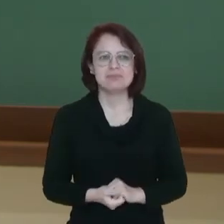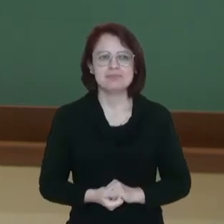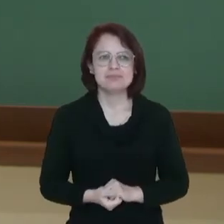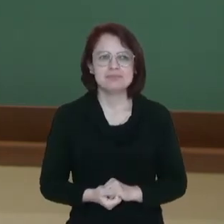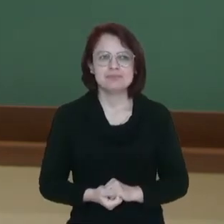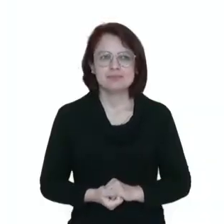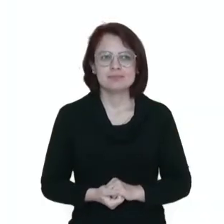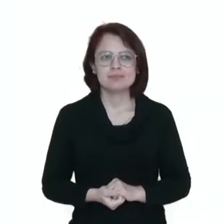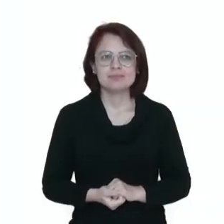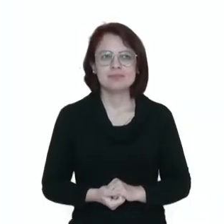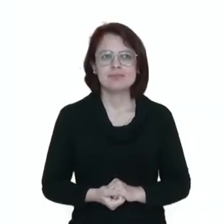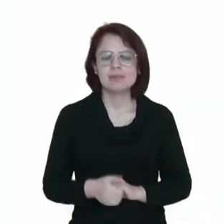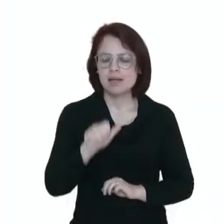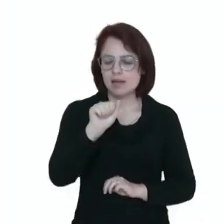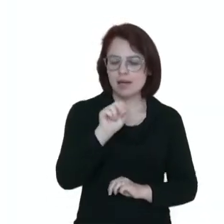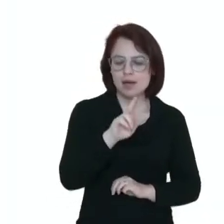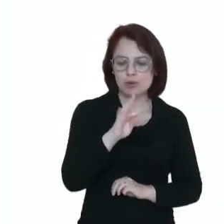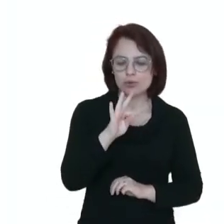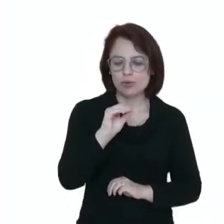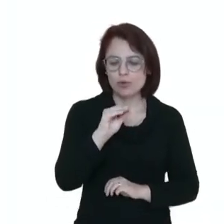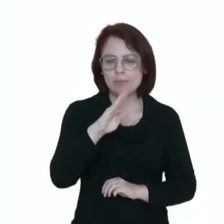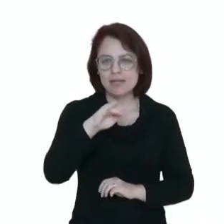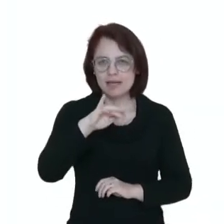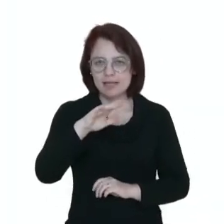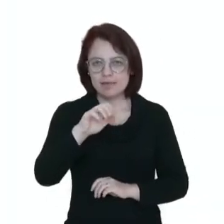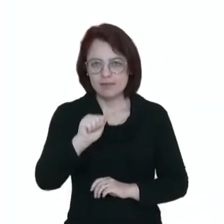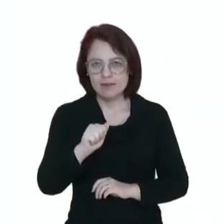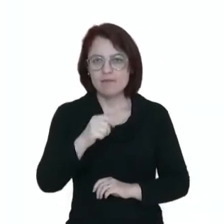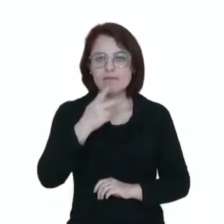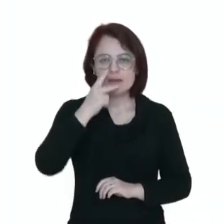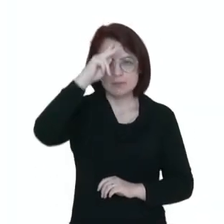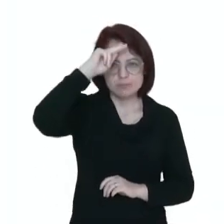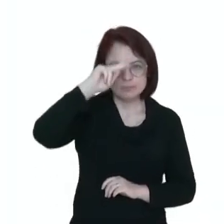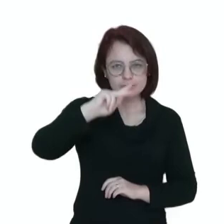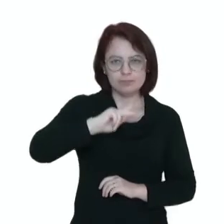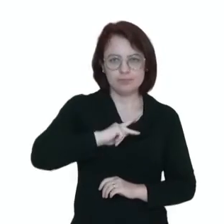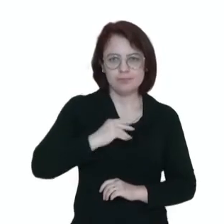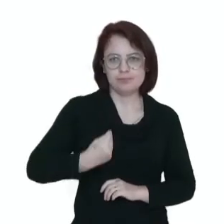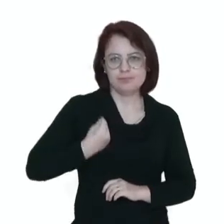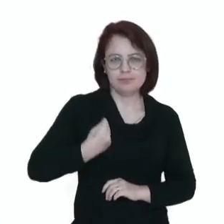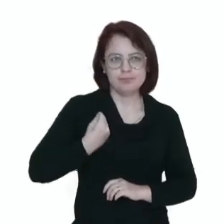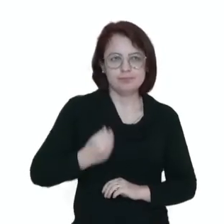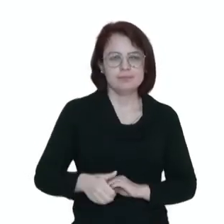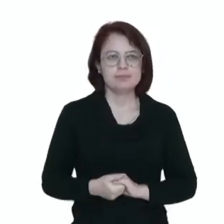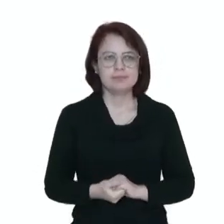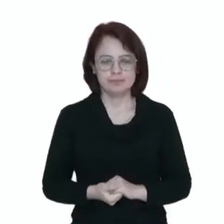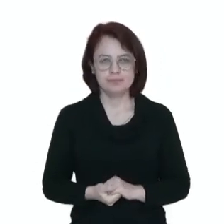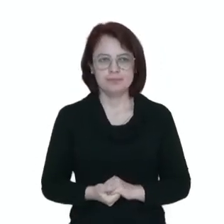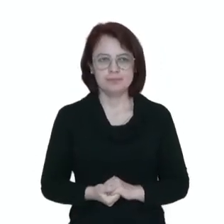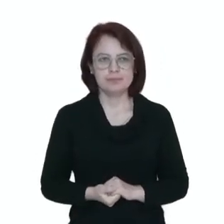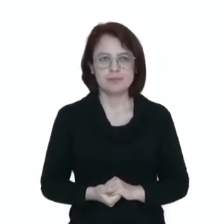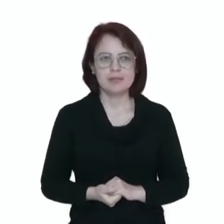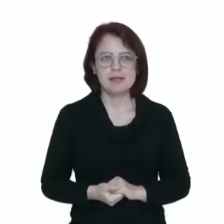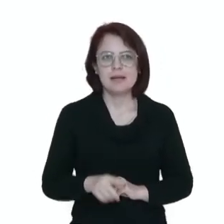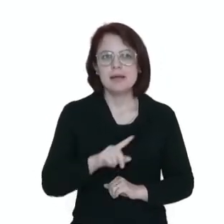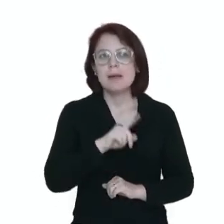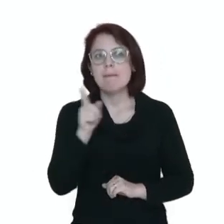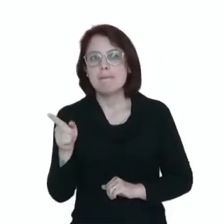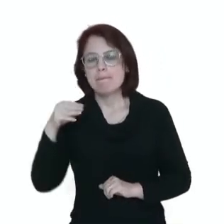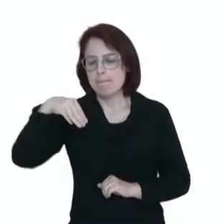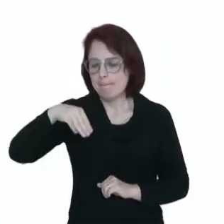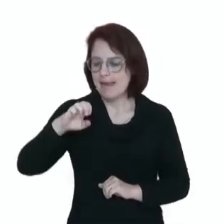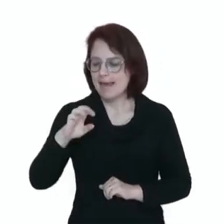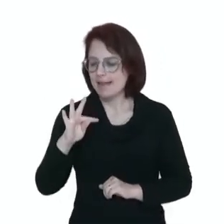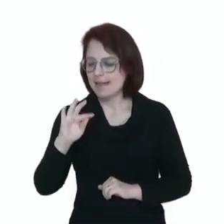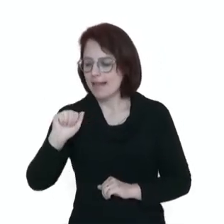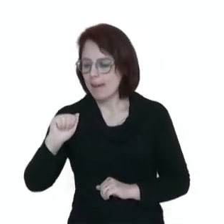Bom, uma dica, o que é autobiografia? Um texto que conta a vida de quem escreveu, Então narra a sua própria vida.